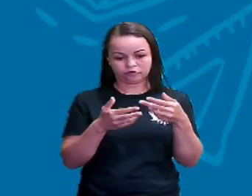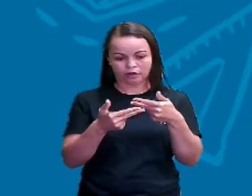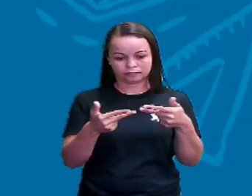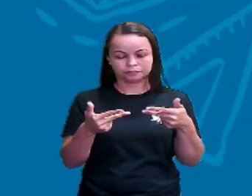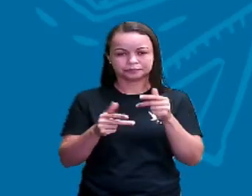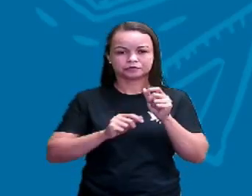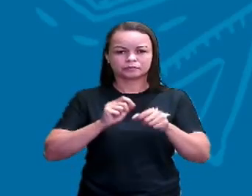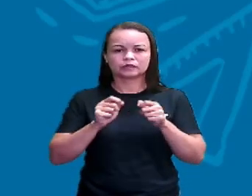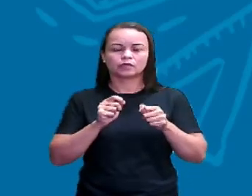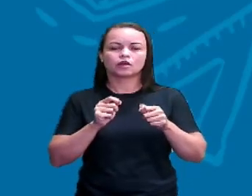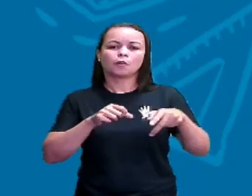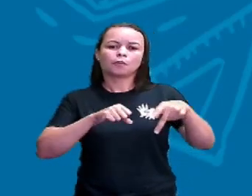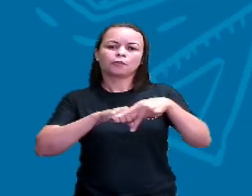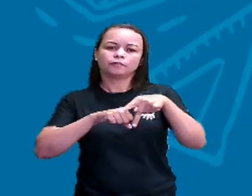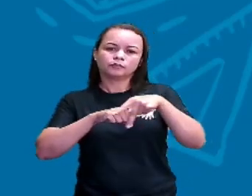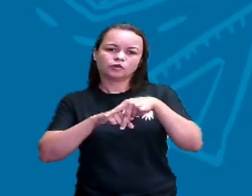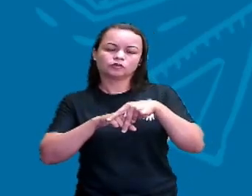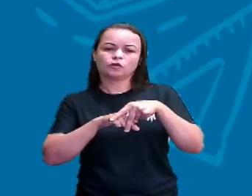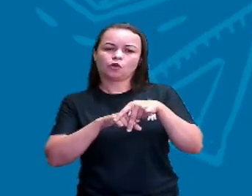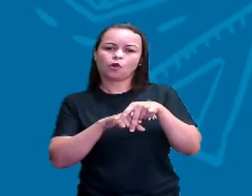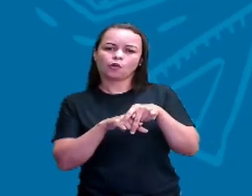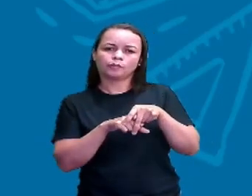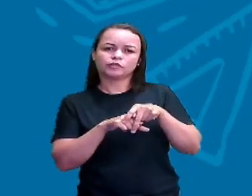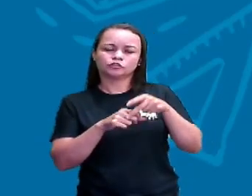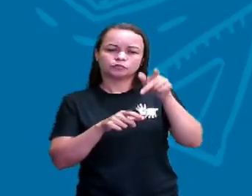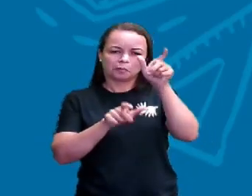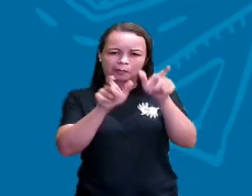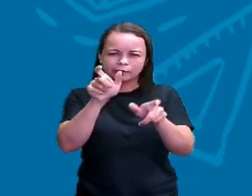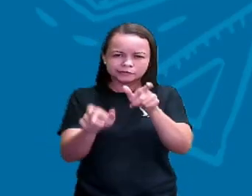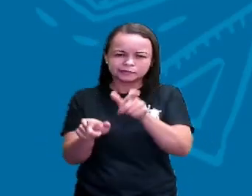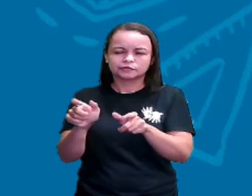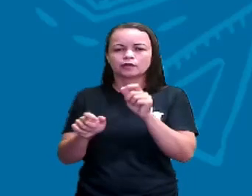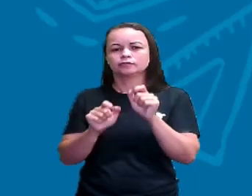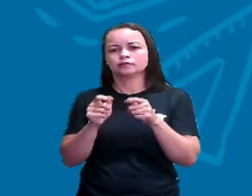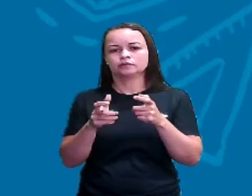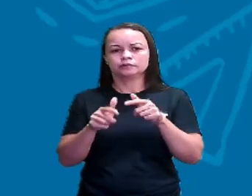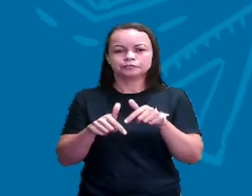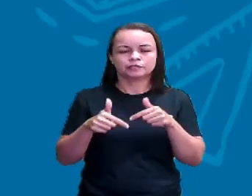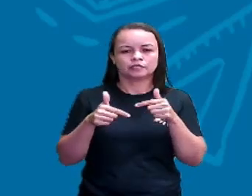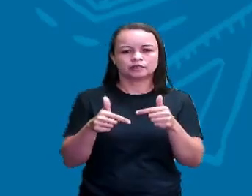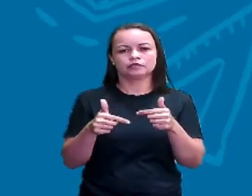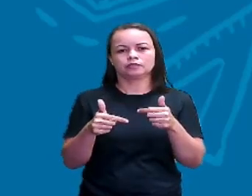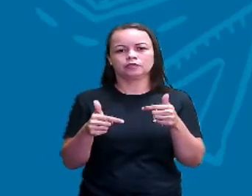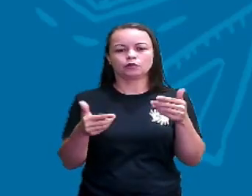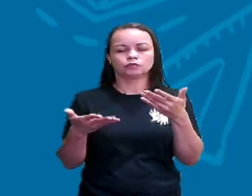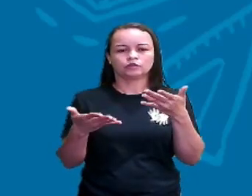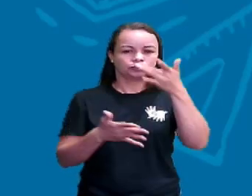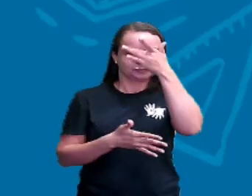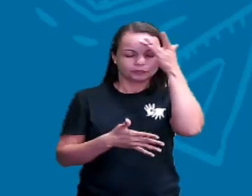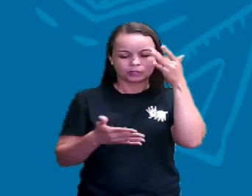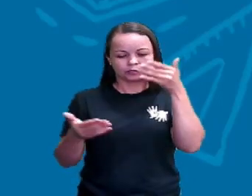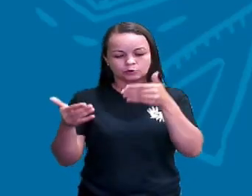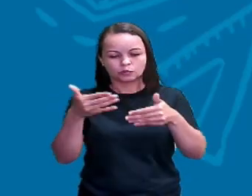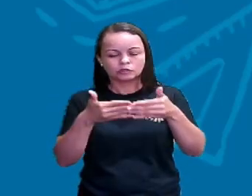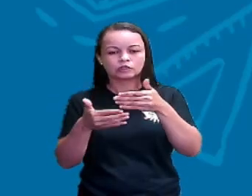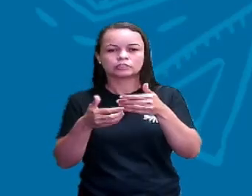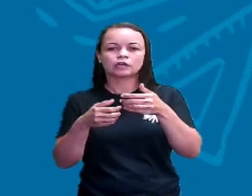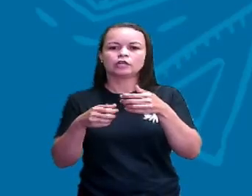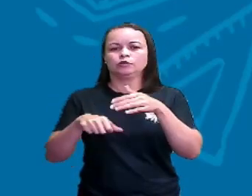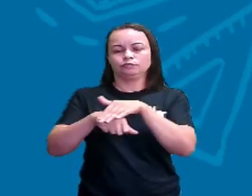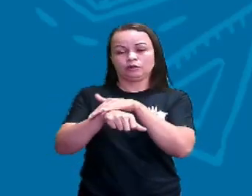que são pronomes pessoais? Os pronomes pessoais designam os participantes em um discurso,